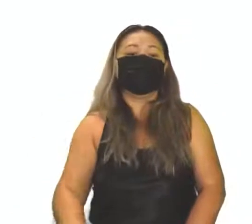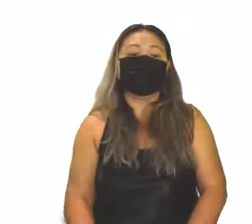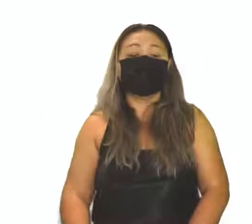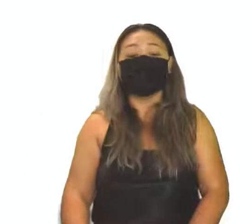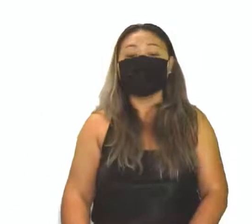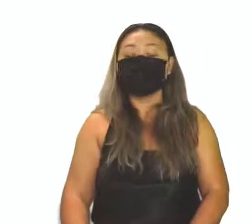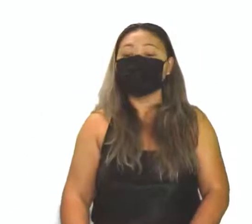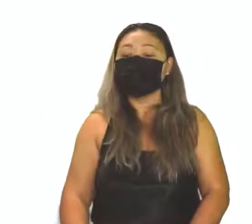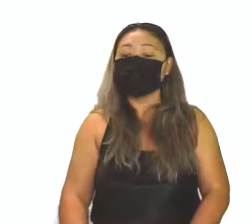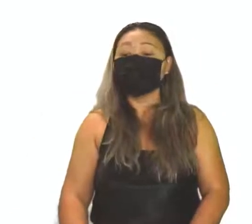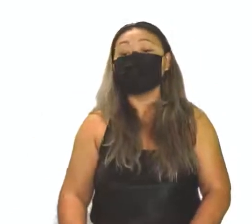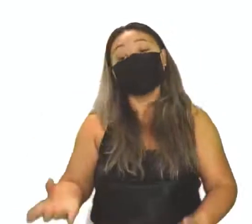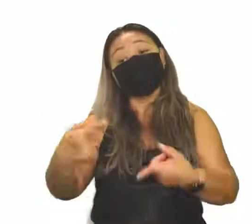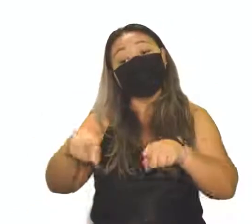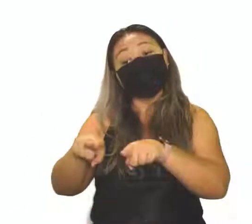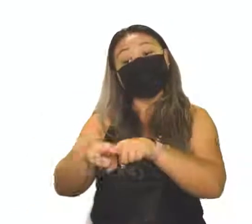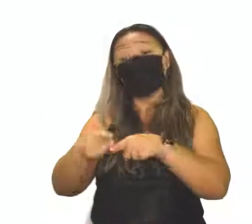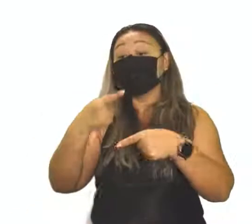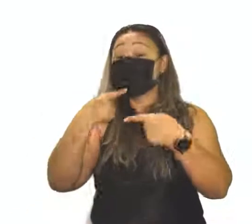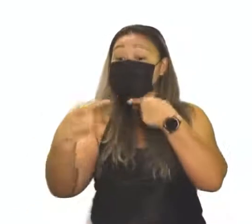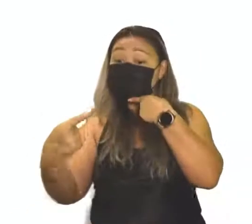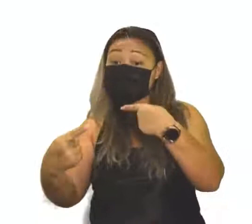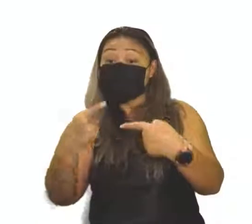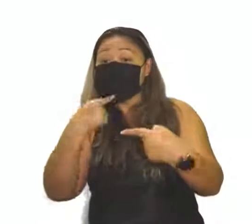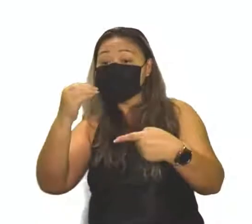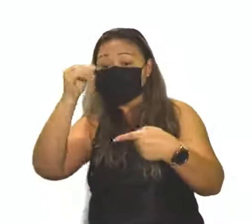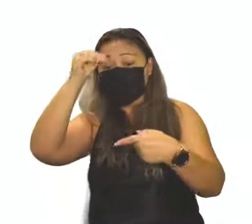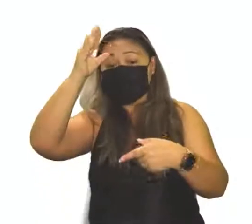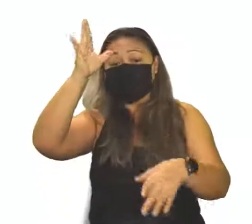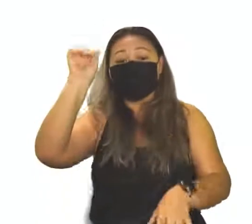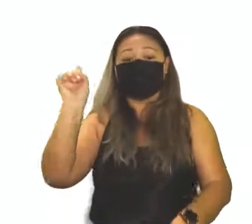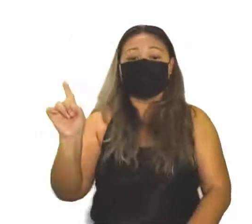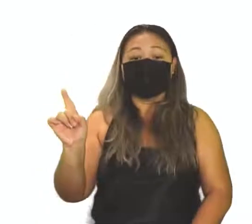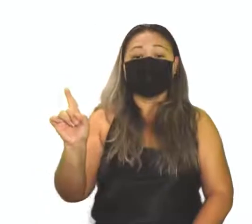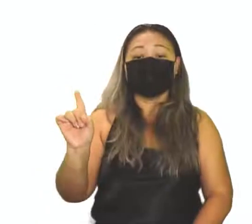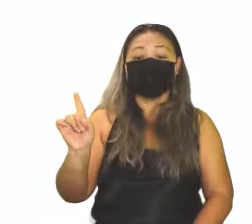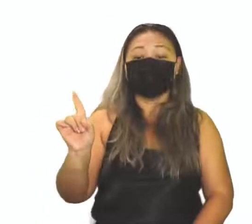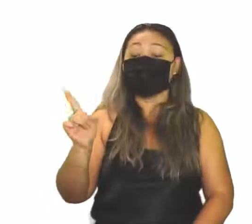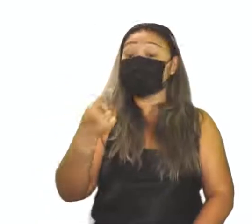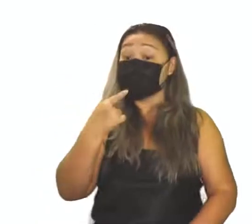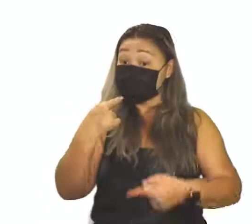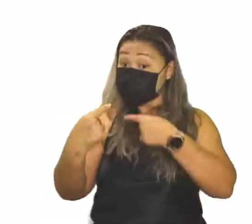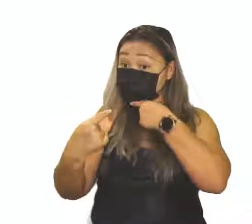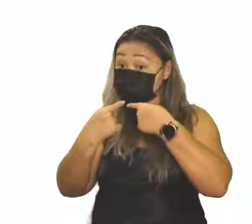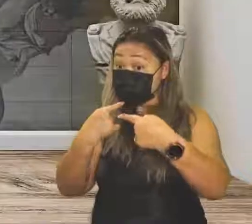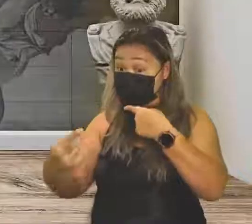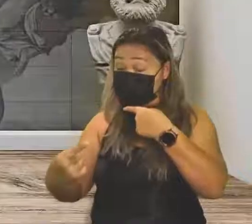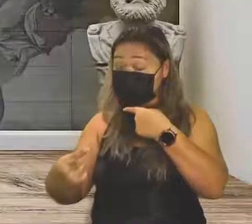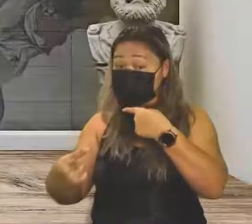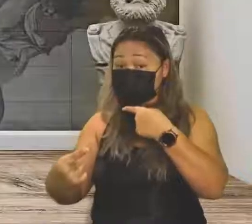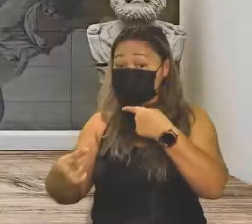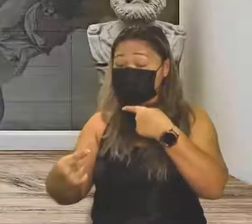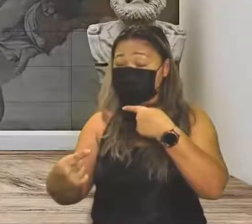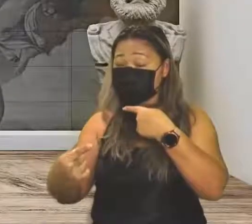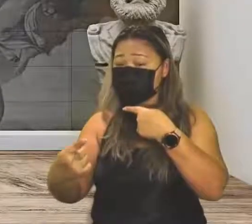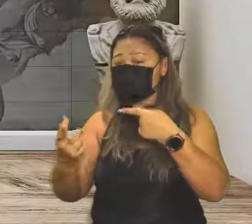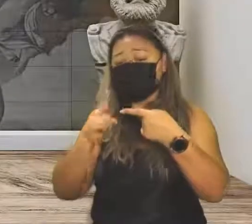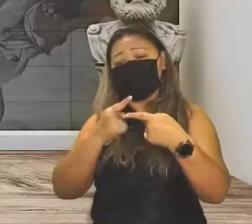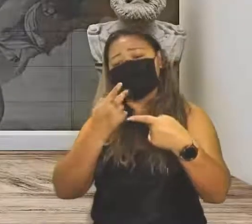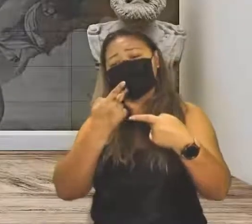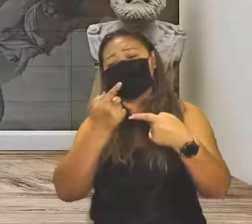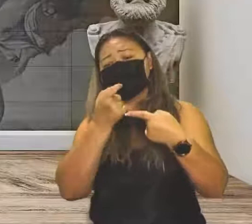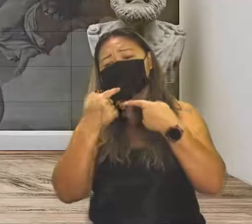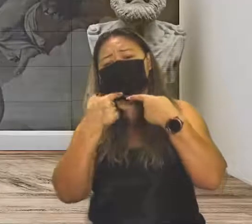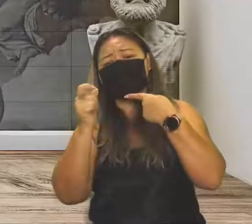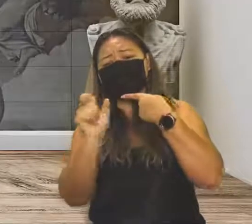epistemologia. E também uma crítica do conhecimento. Olha, essa crítica em si, ela não é para você criticar